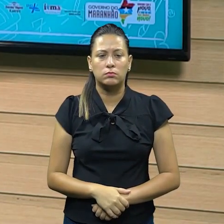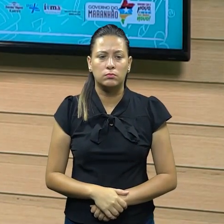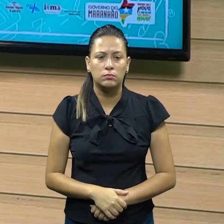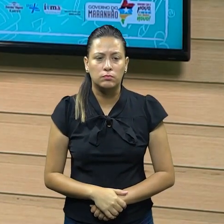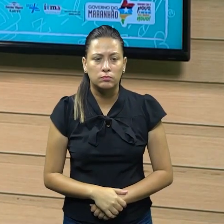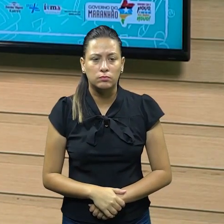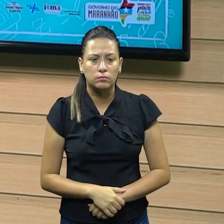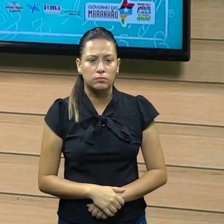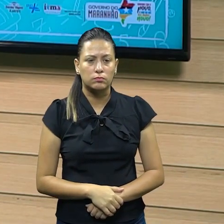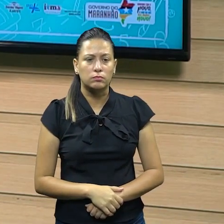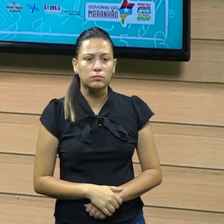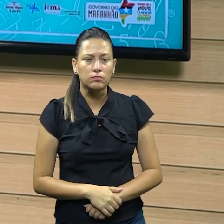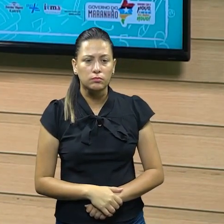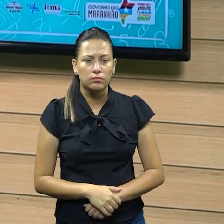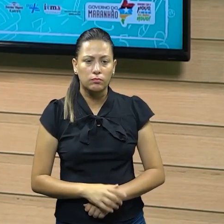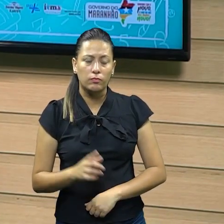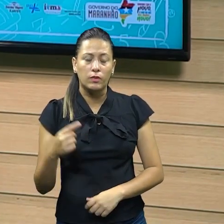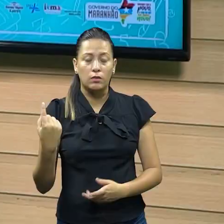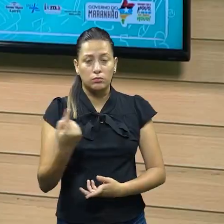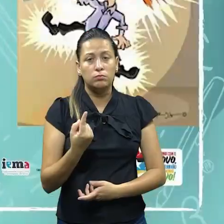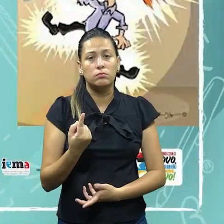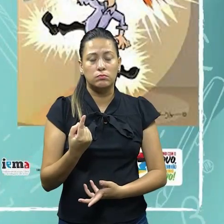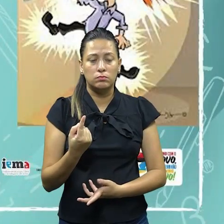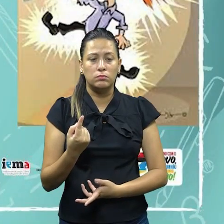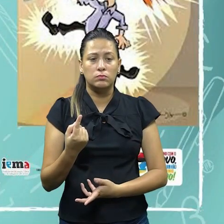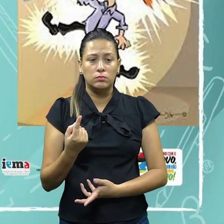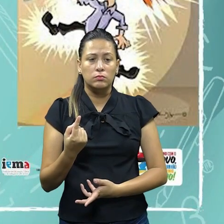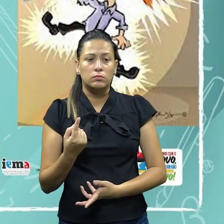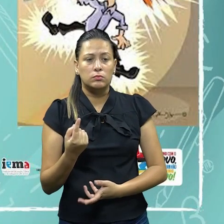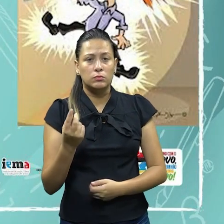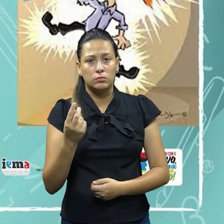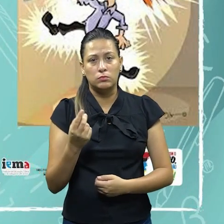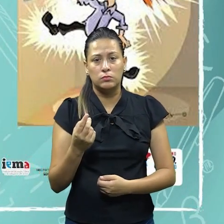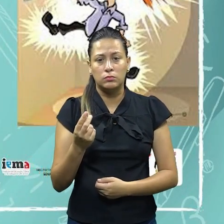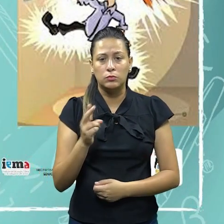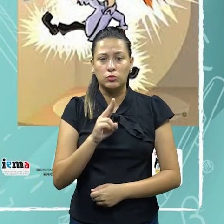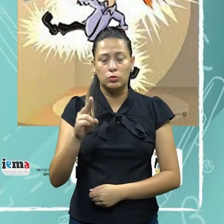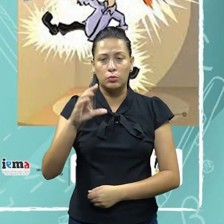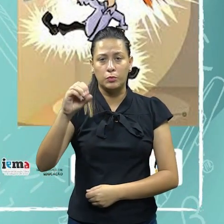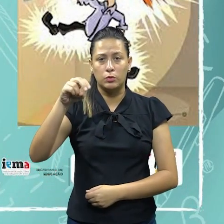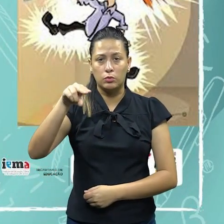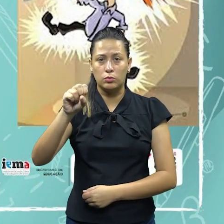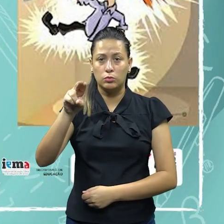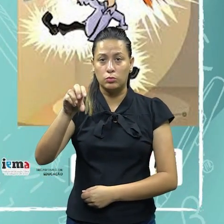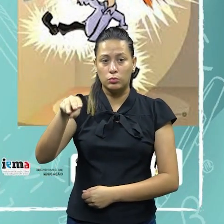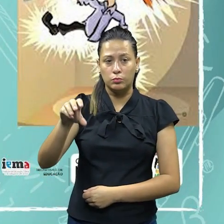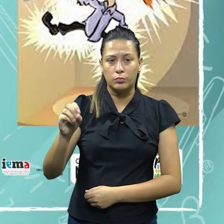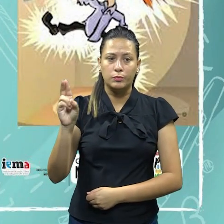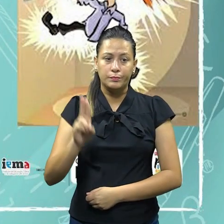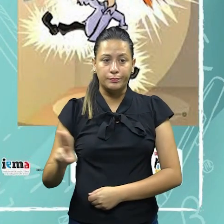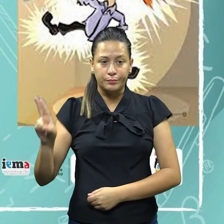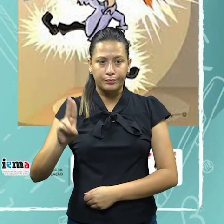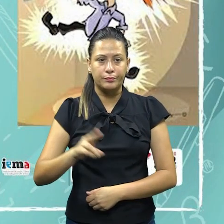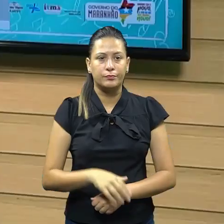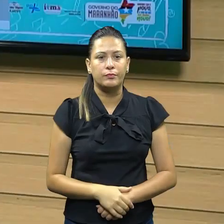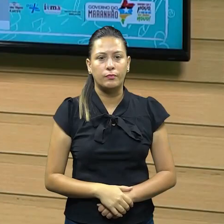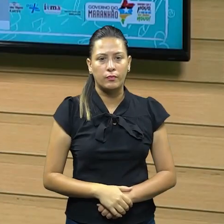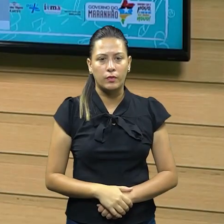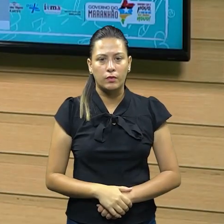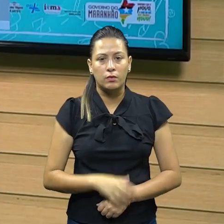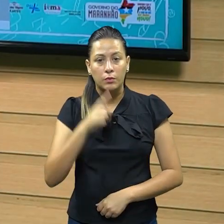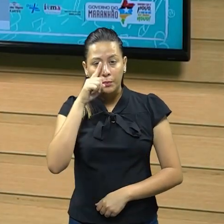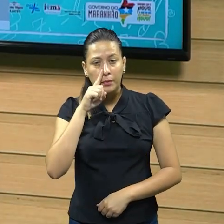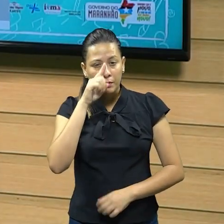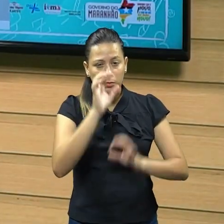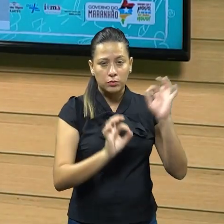funcionamento, tá? A gente chama de consumo. Riscos em instalações e serviços com eletricidade.